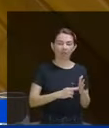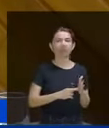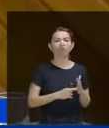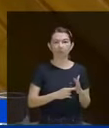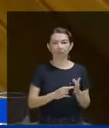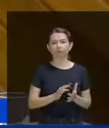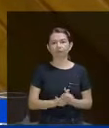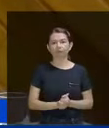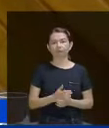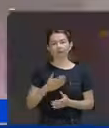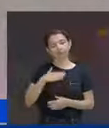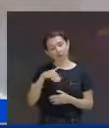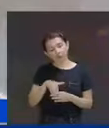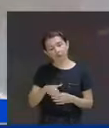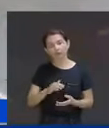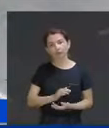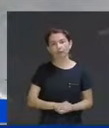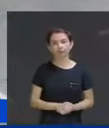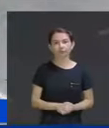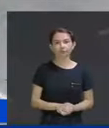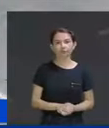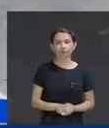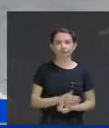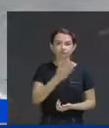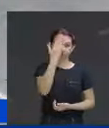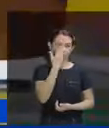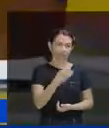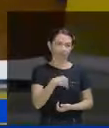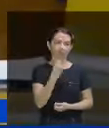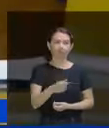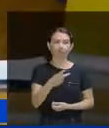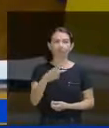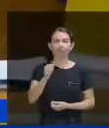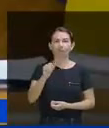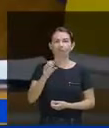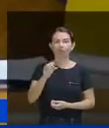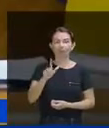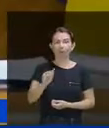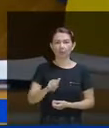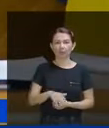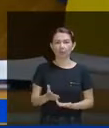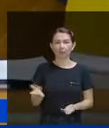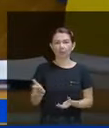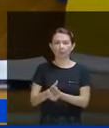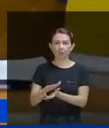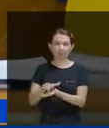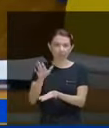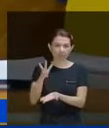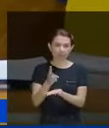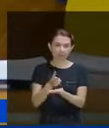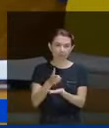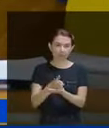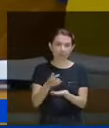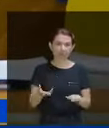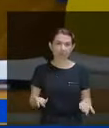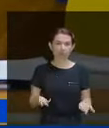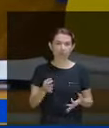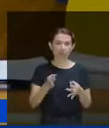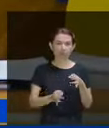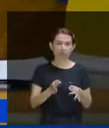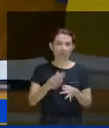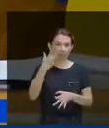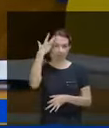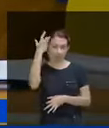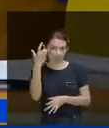as ações. É como voto. Perfeito, obrigado, doutora Paola. O processo vai ser... Foco no desembargador João Lage. Em